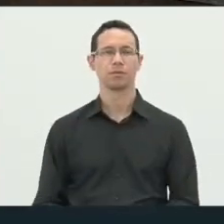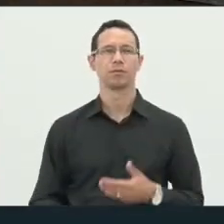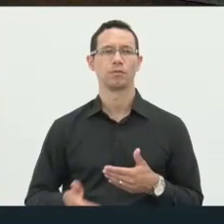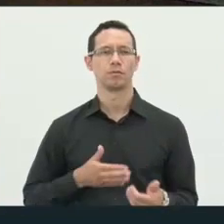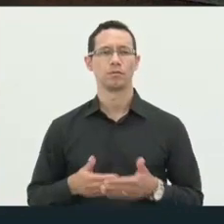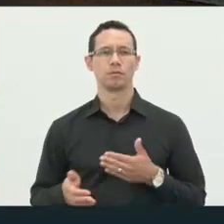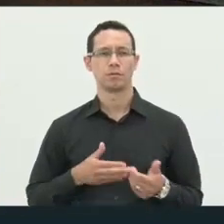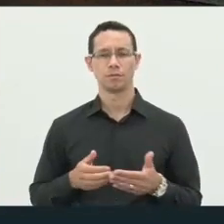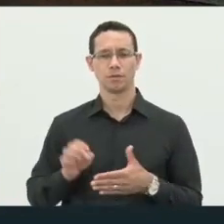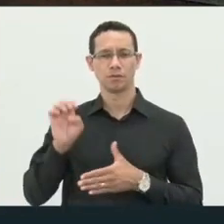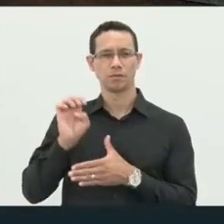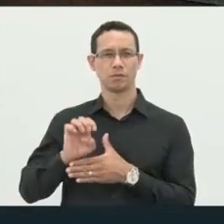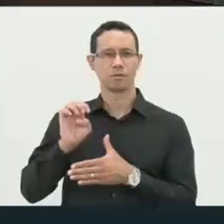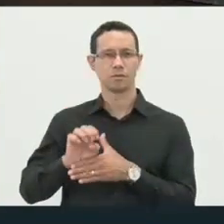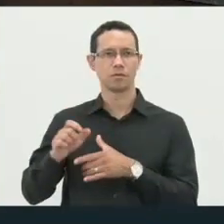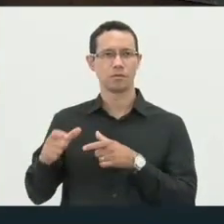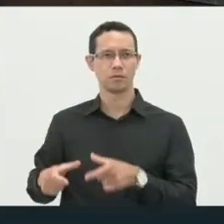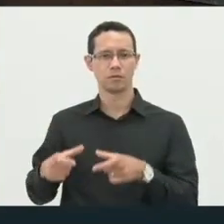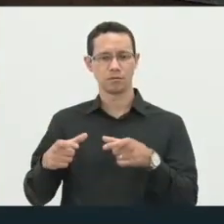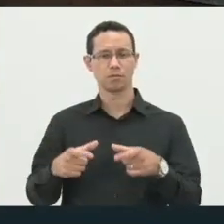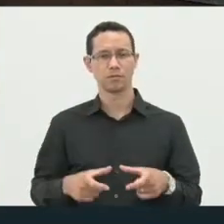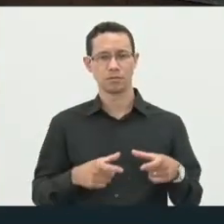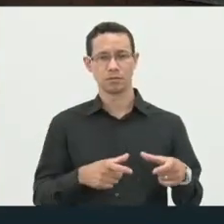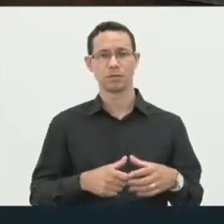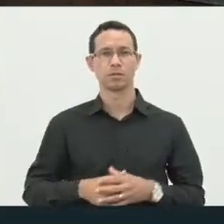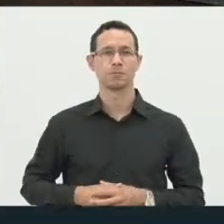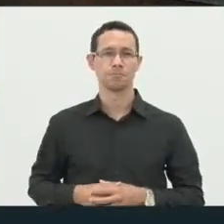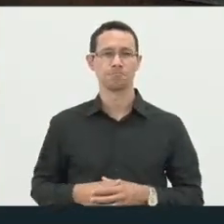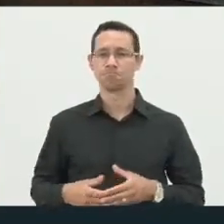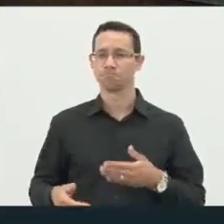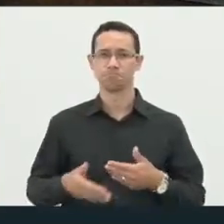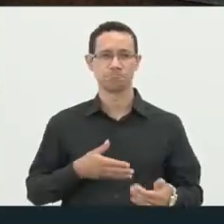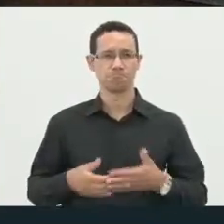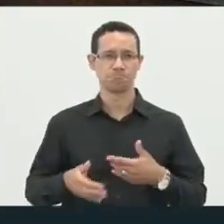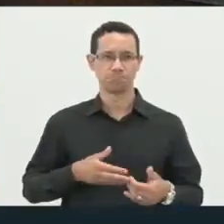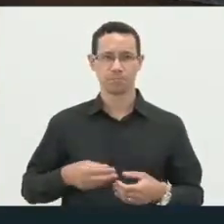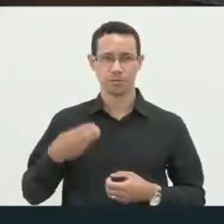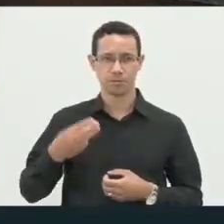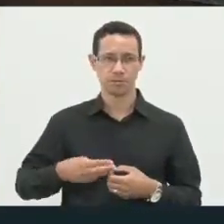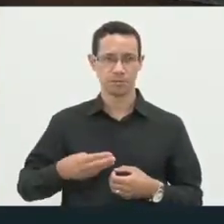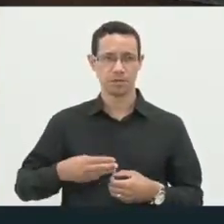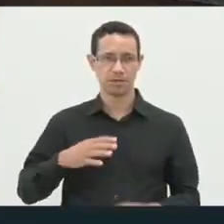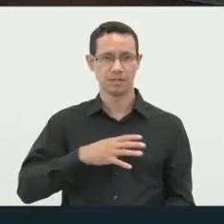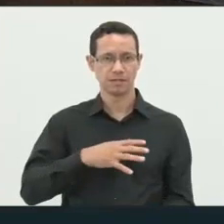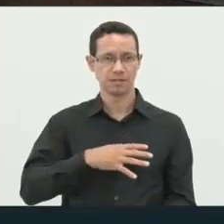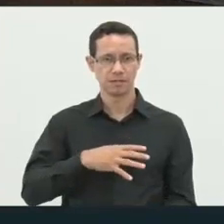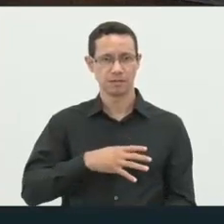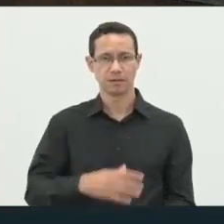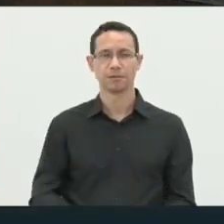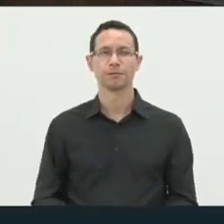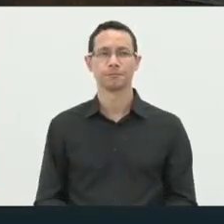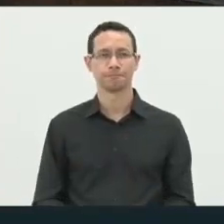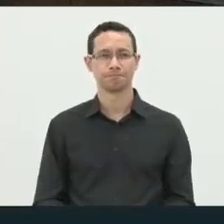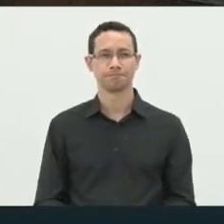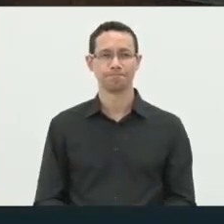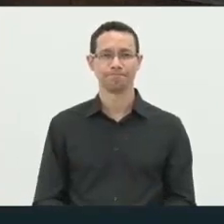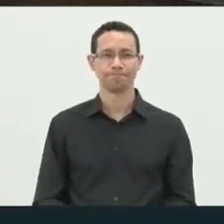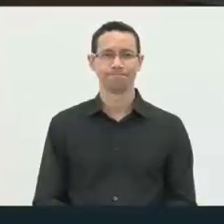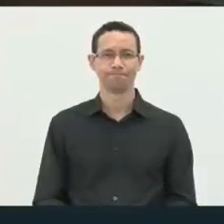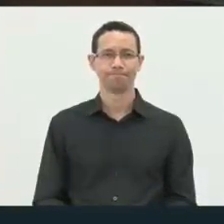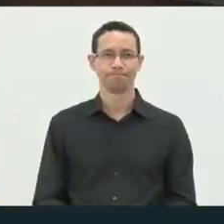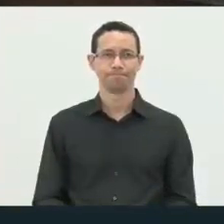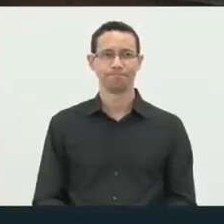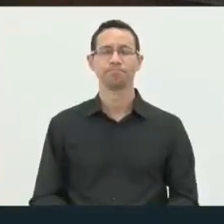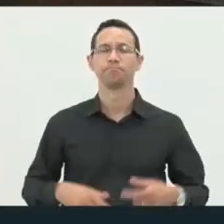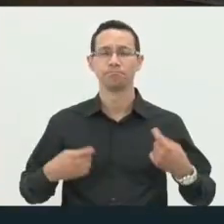do estado que se encontra independente do município que se encontra o mínimo que devemos é